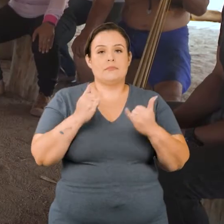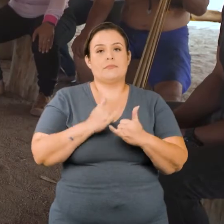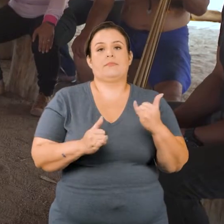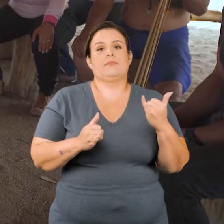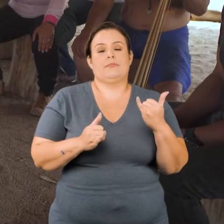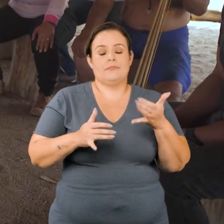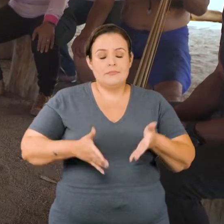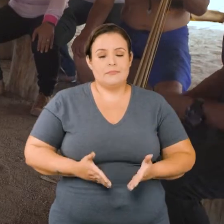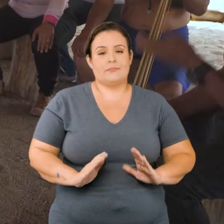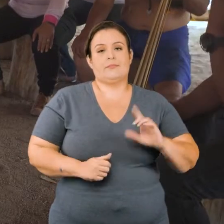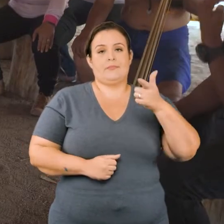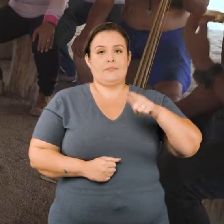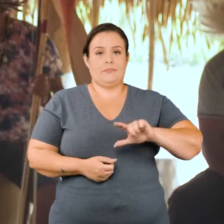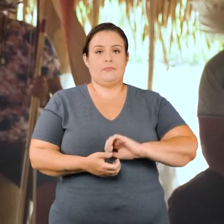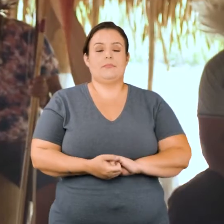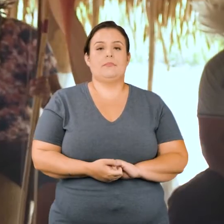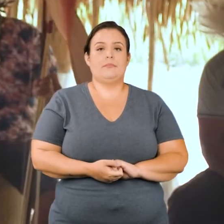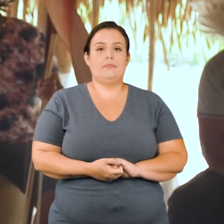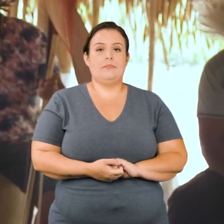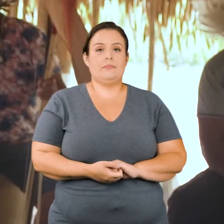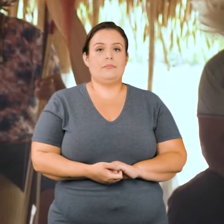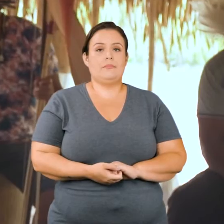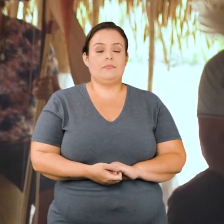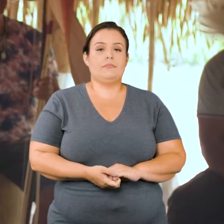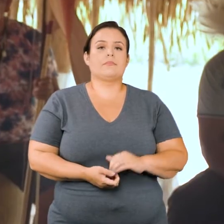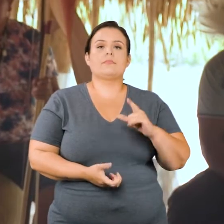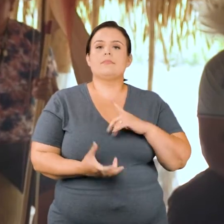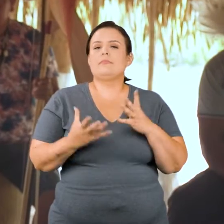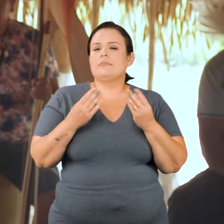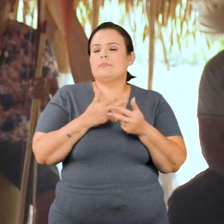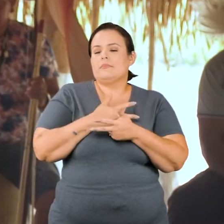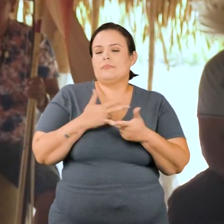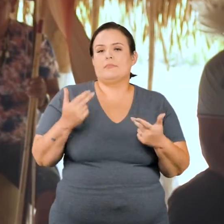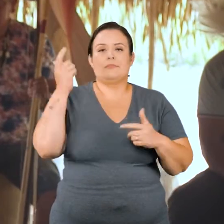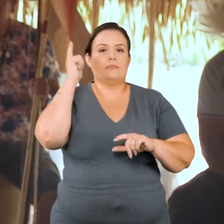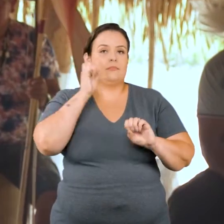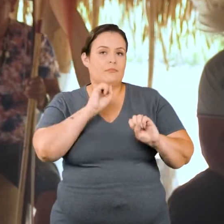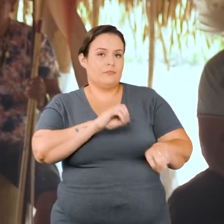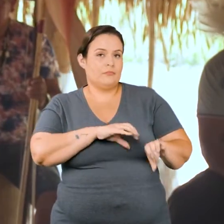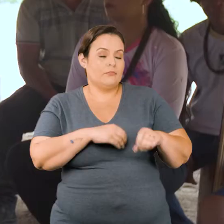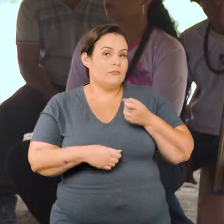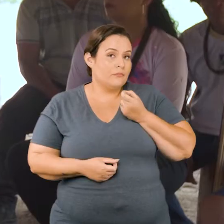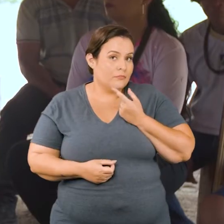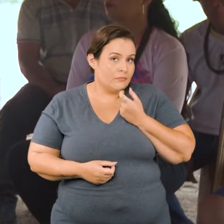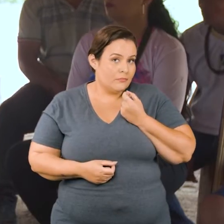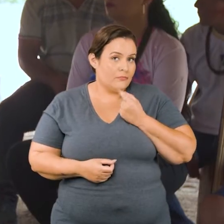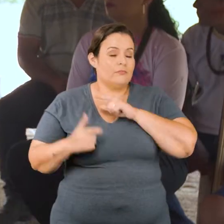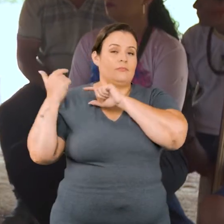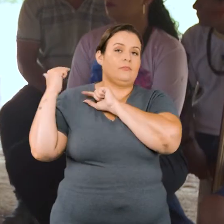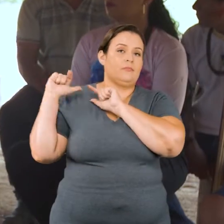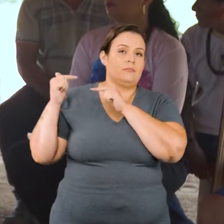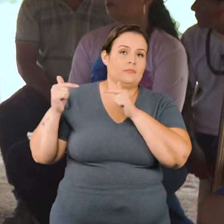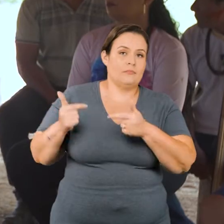Parece que está nascendo de novo. Tem muita coisa para ensinar jovens. Tem